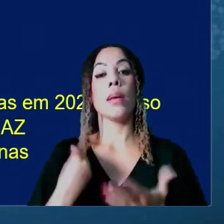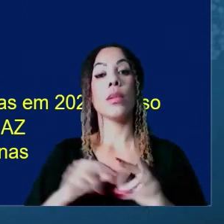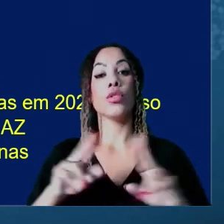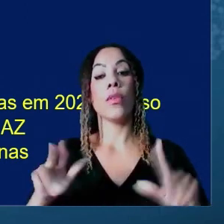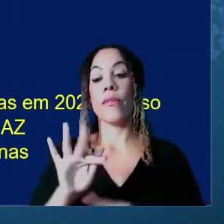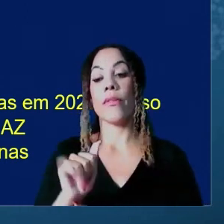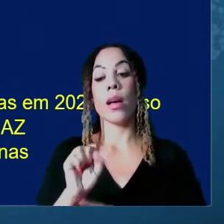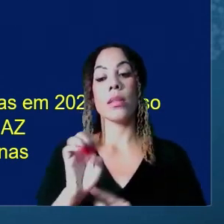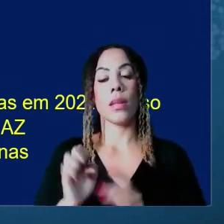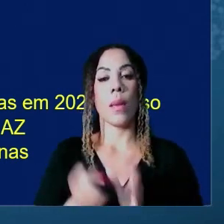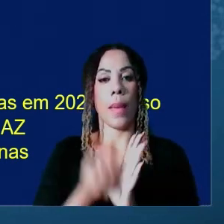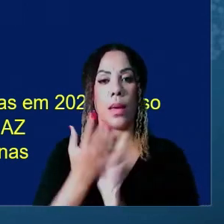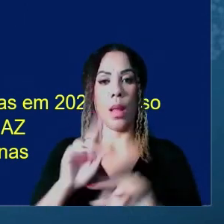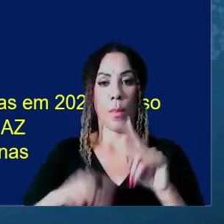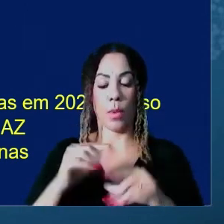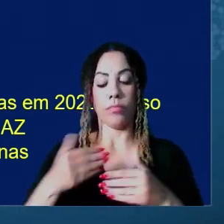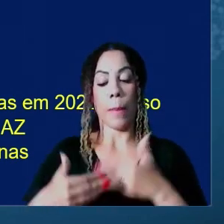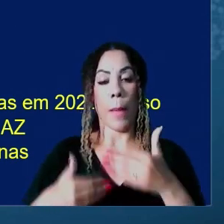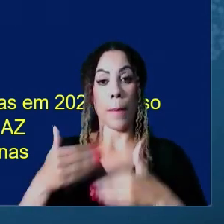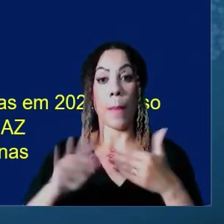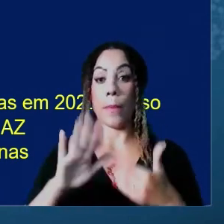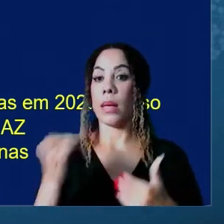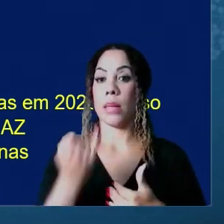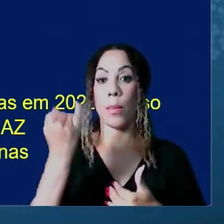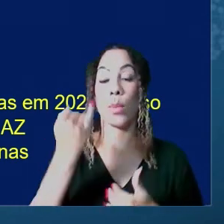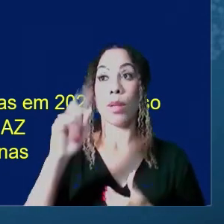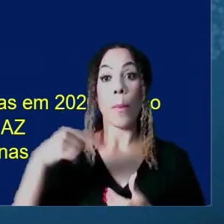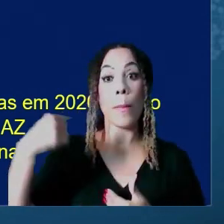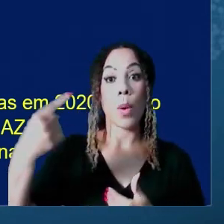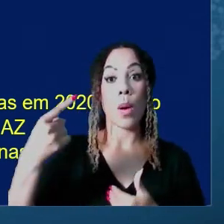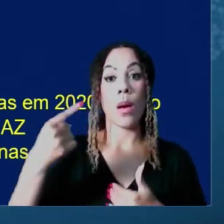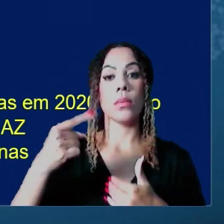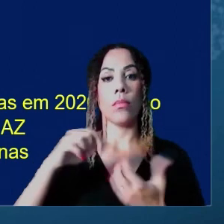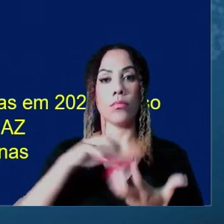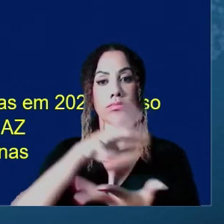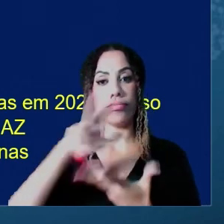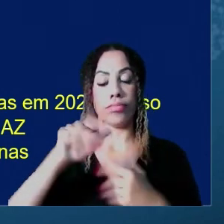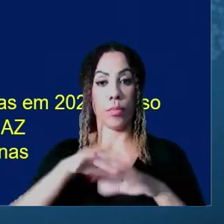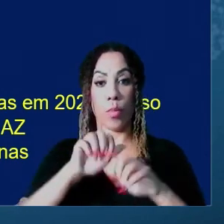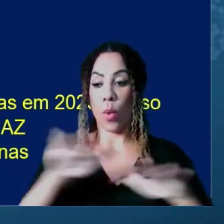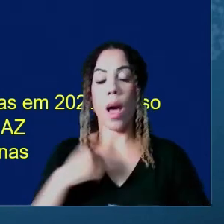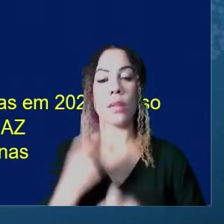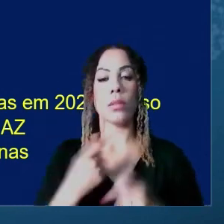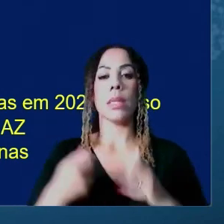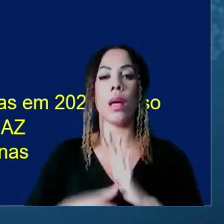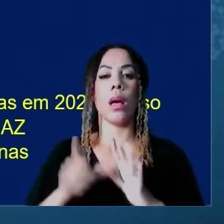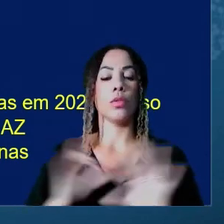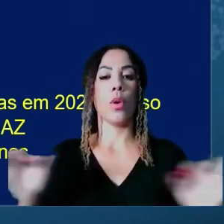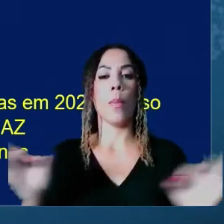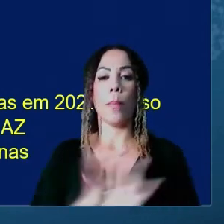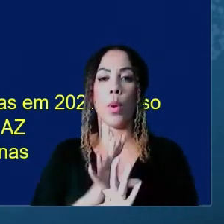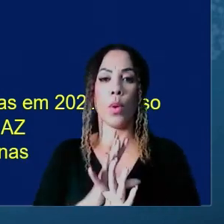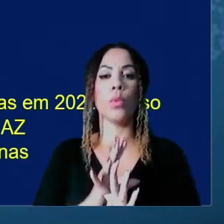mas é importante, principalmente para as próximas pandemias, que nós estejamos preparados para desenvolver produtos, vacinas,